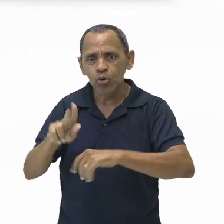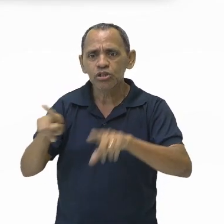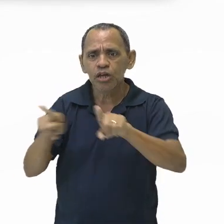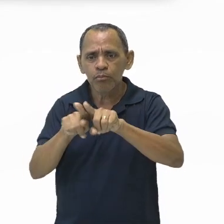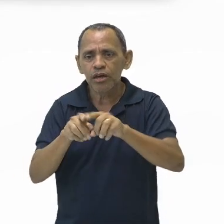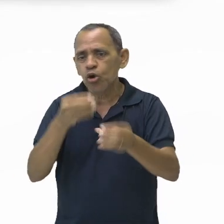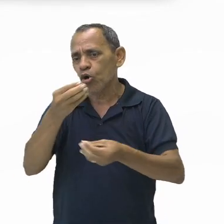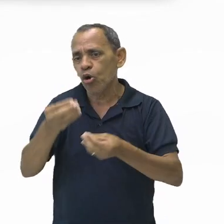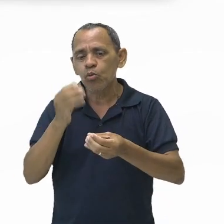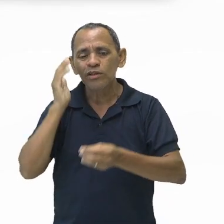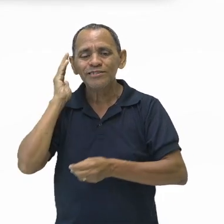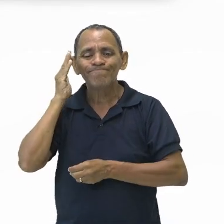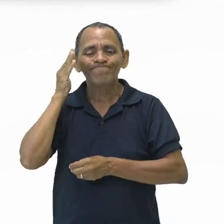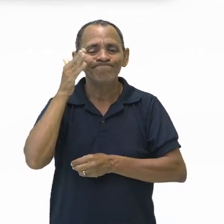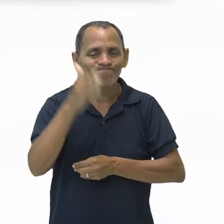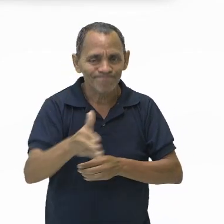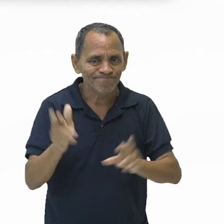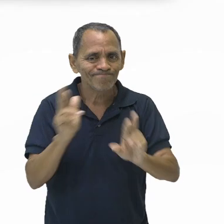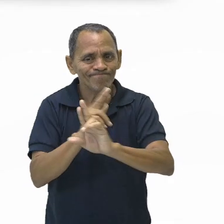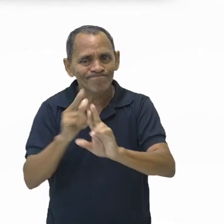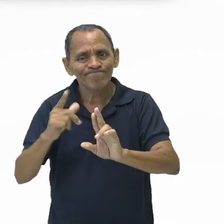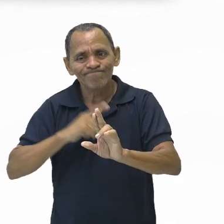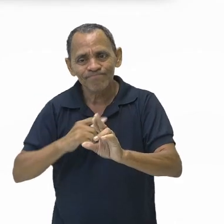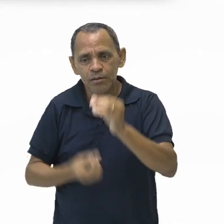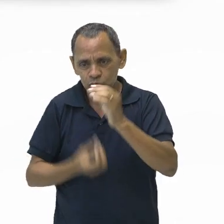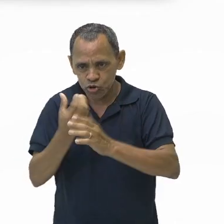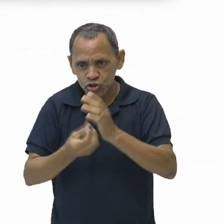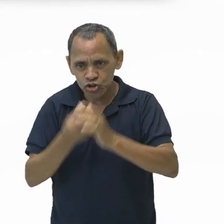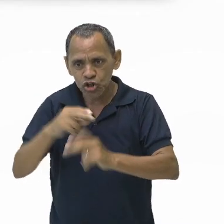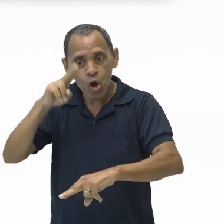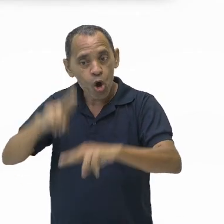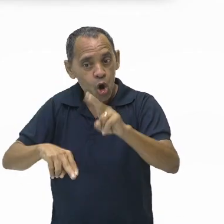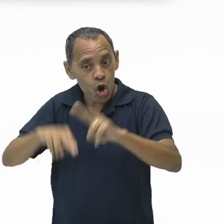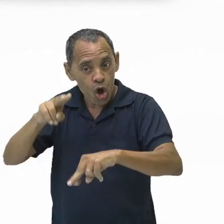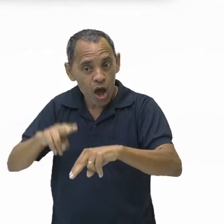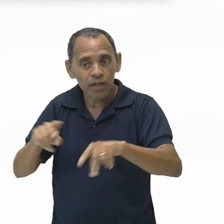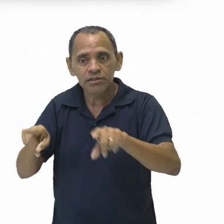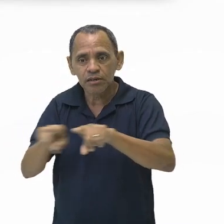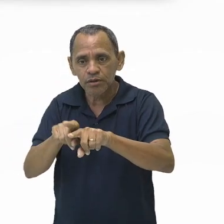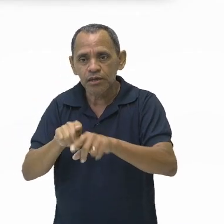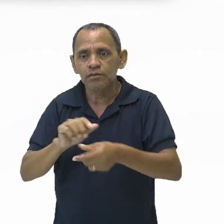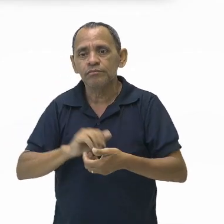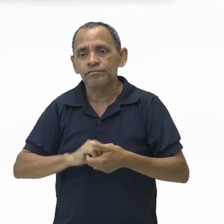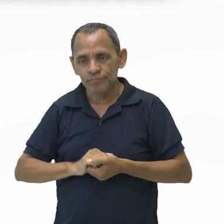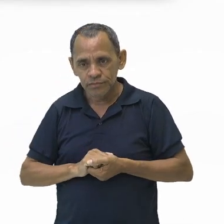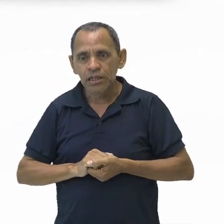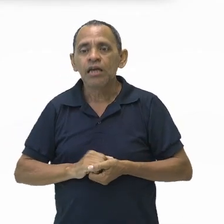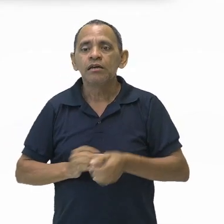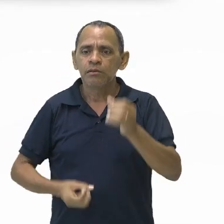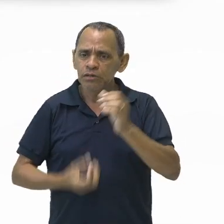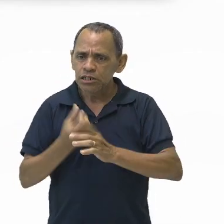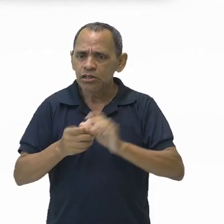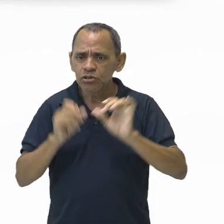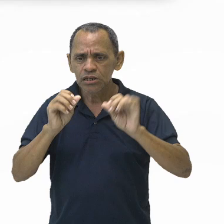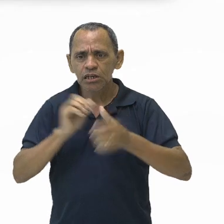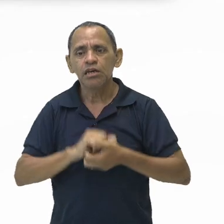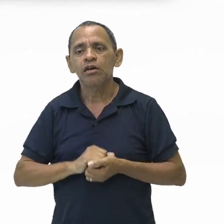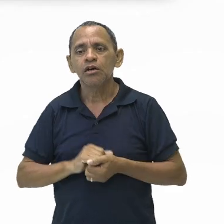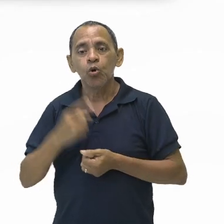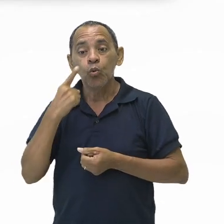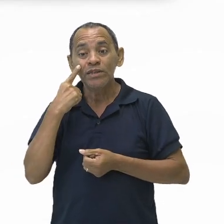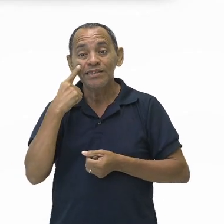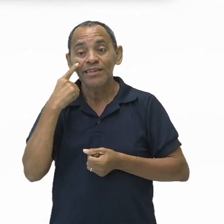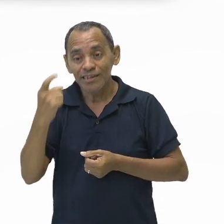está diretamente relacionado à produção de chocolate, certo? Isso ainda acaba gerando um